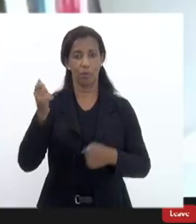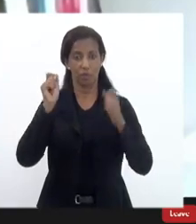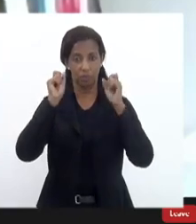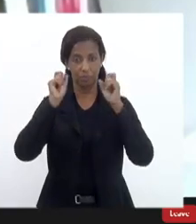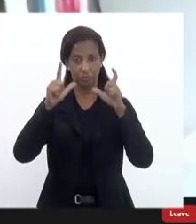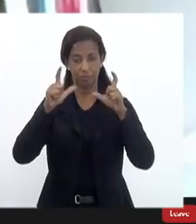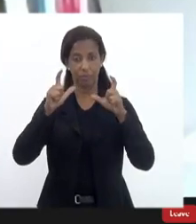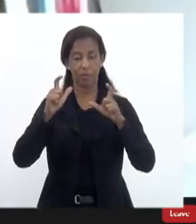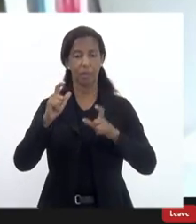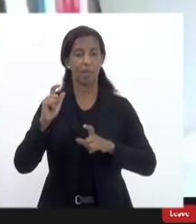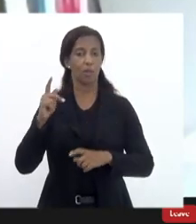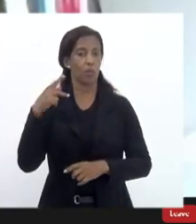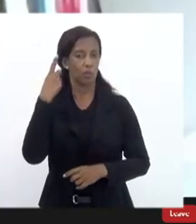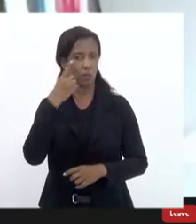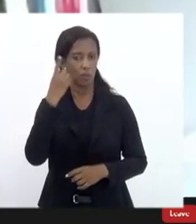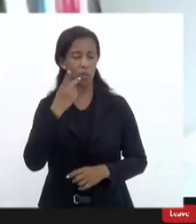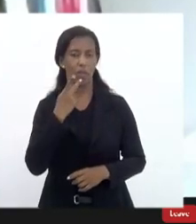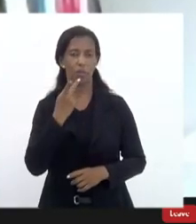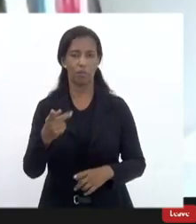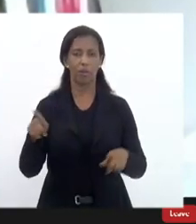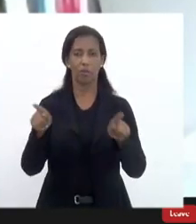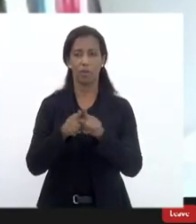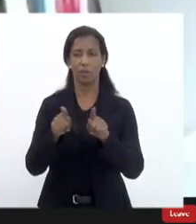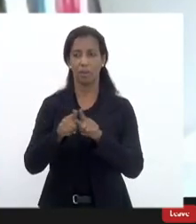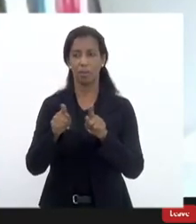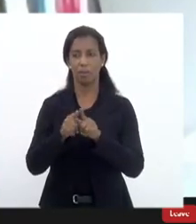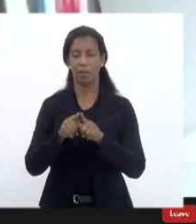falou sobre isso, quero deixar